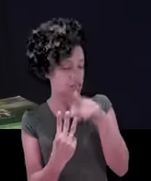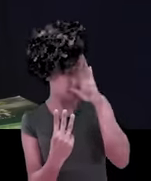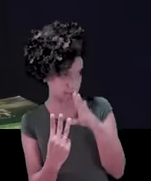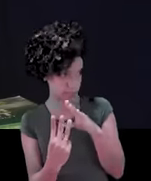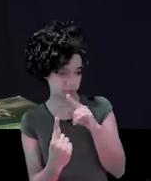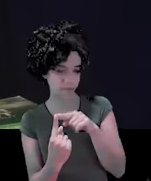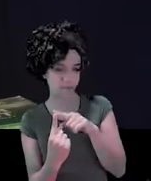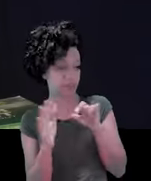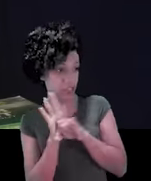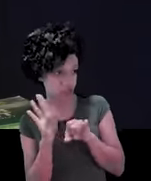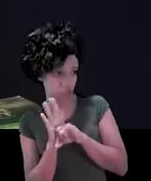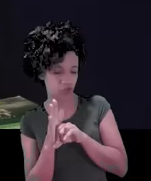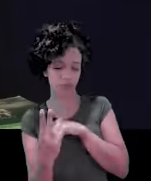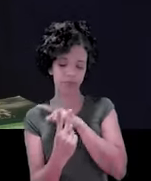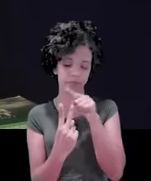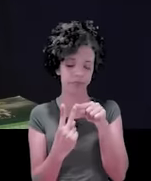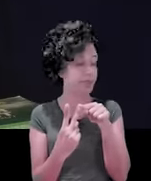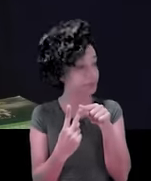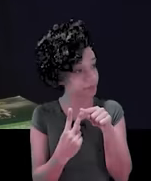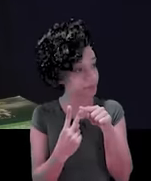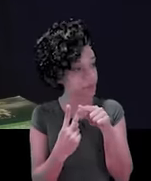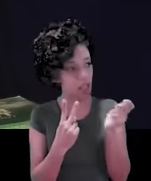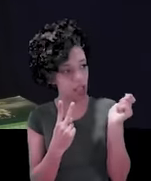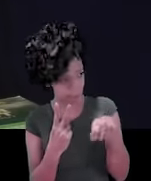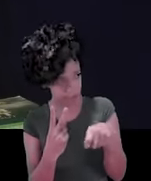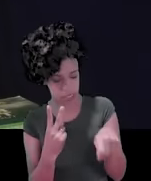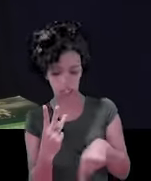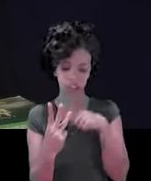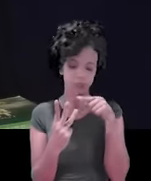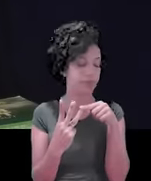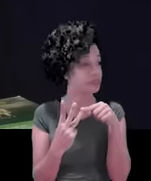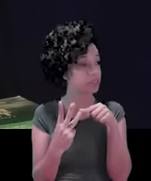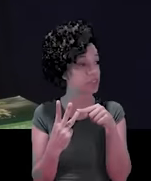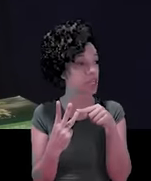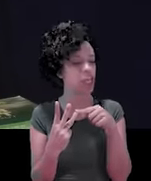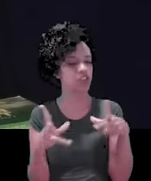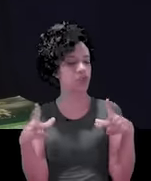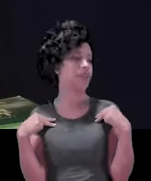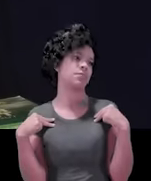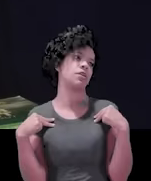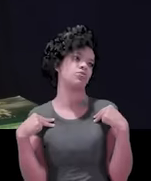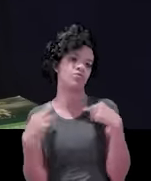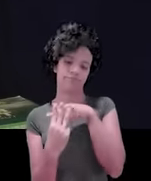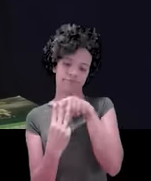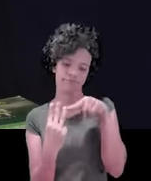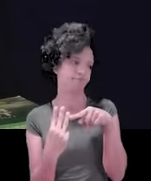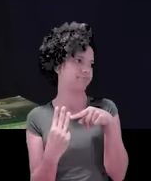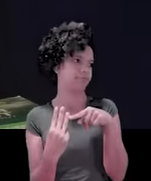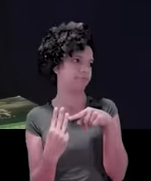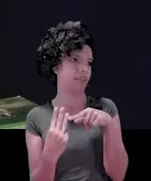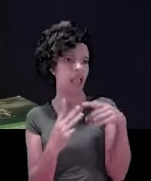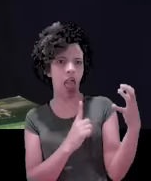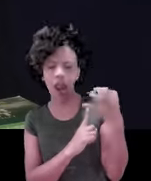principais crenças identidade a crença de capacidade EA crença de merecimento e elas